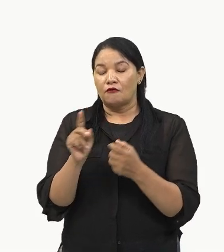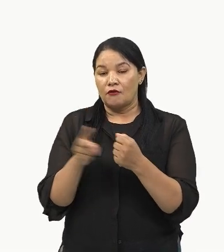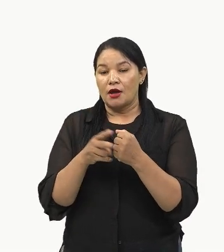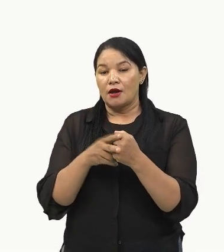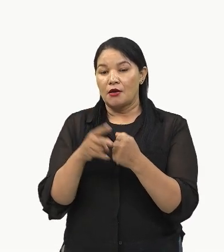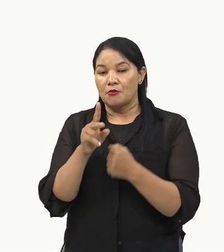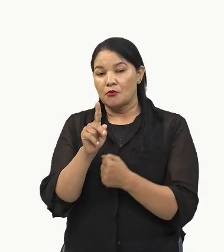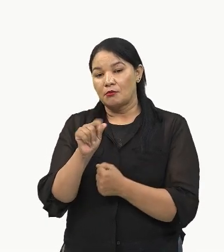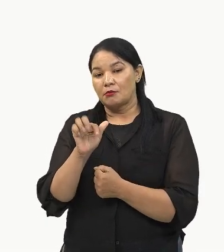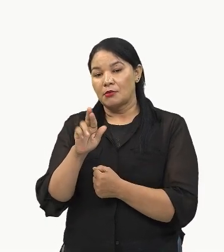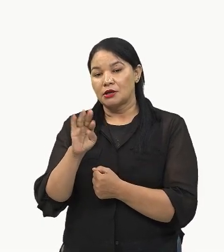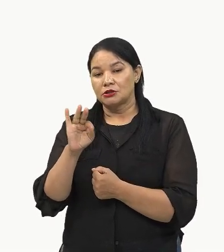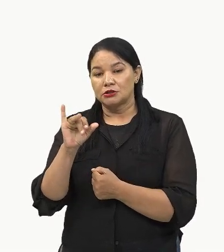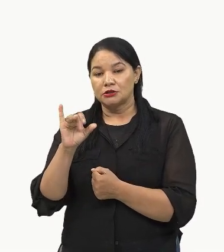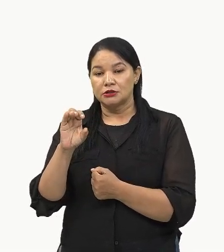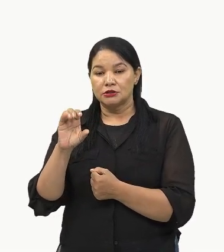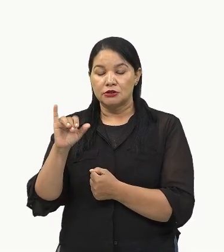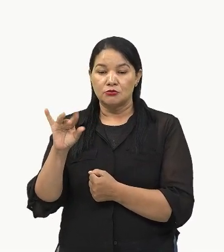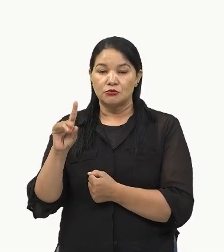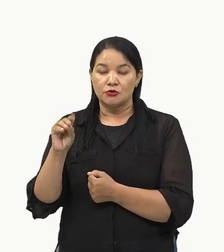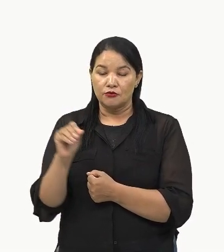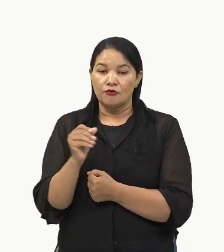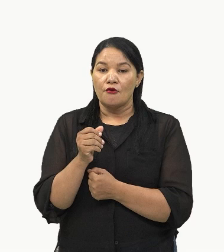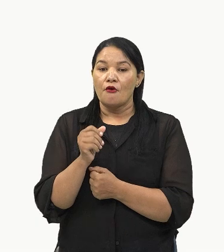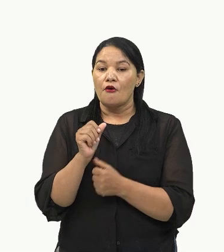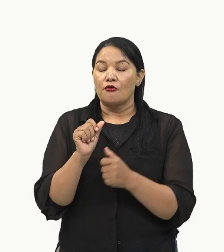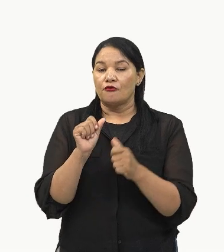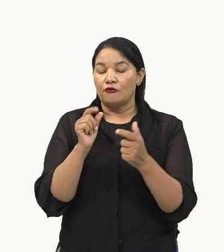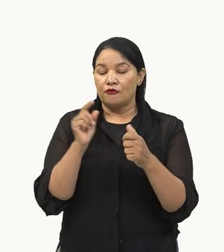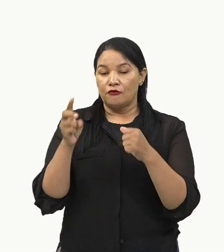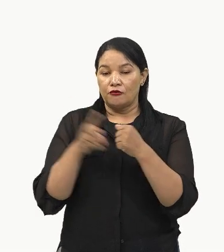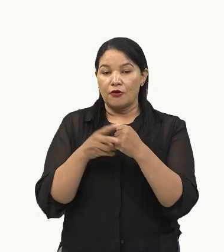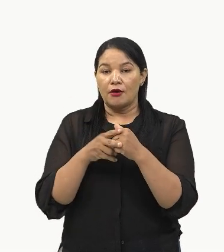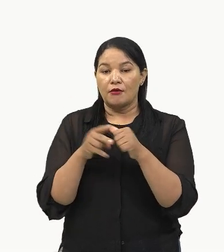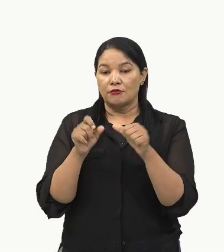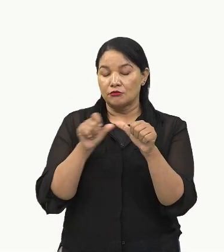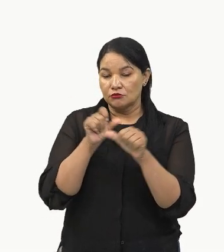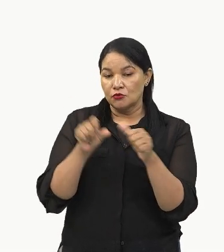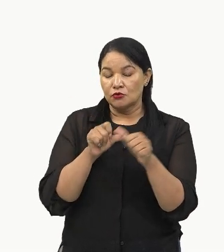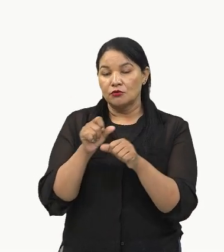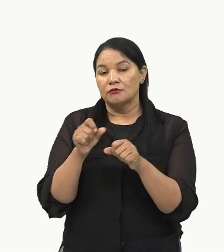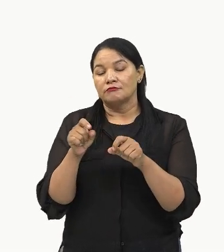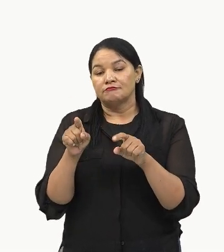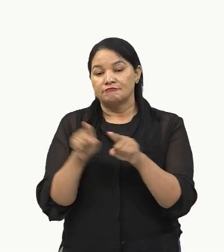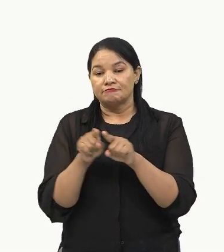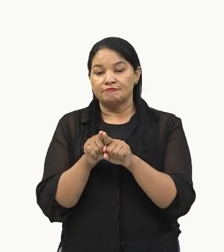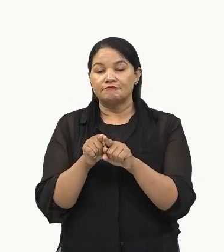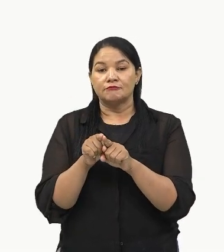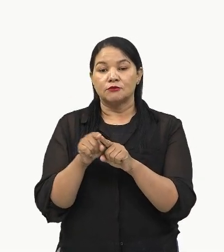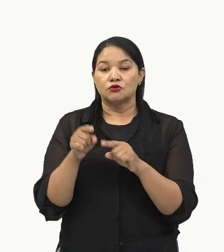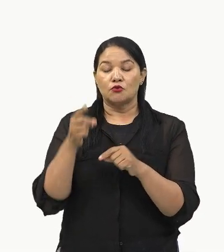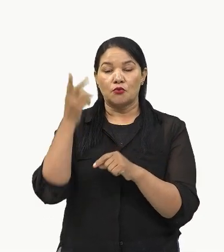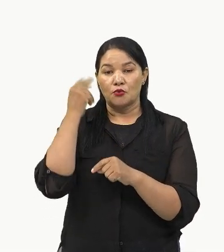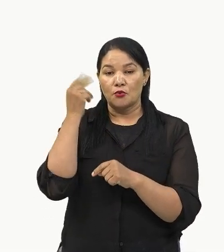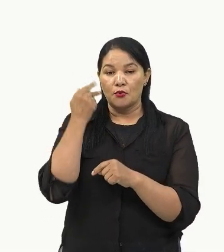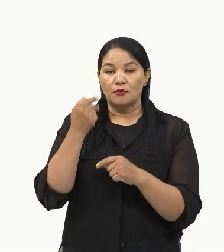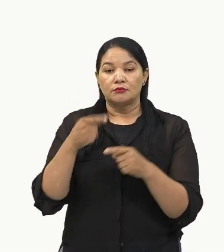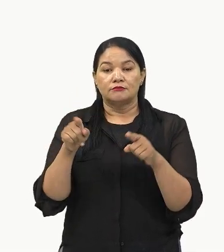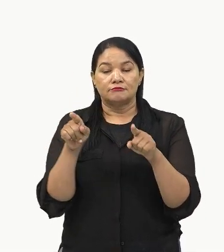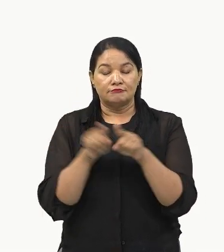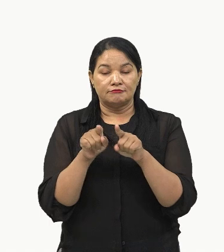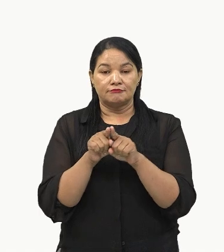de algum verbo, irregular ou regular, então o que nós temos aí? El